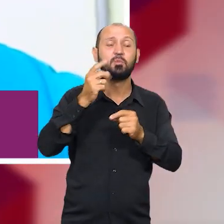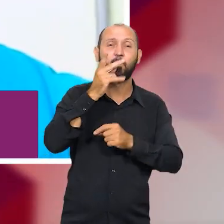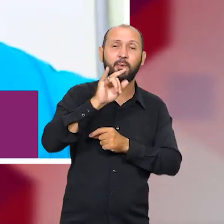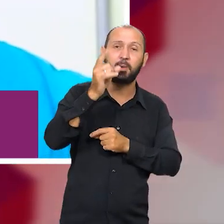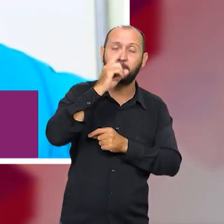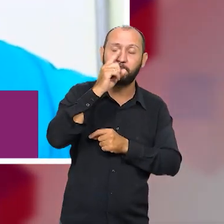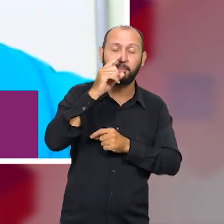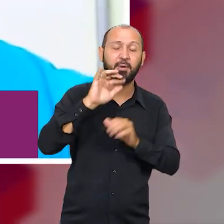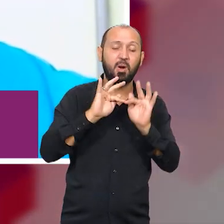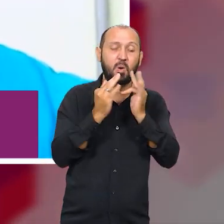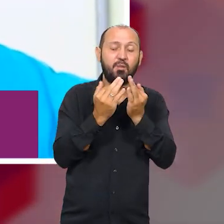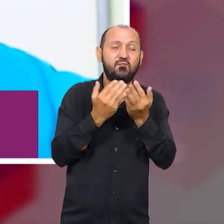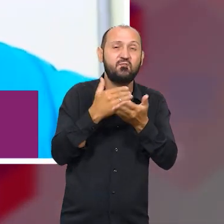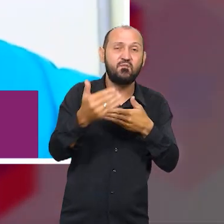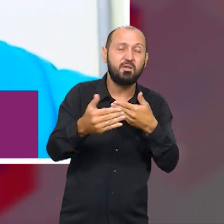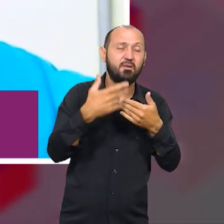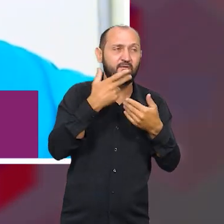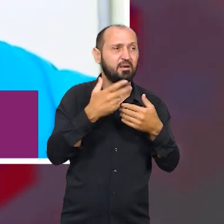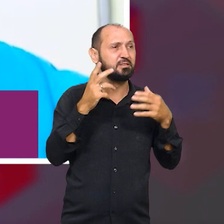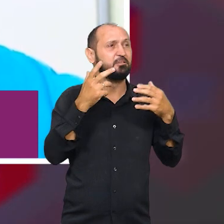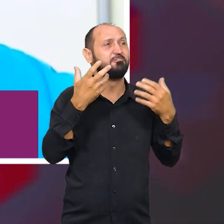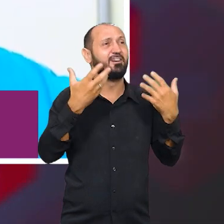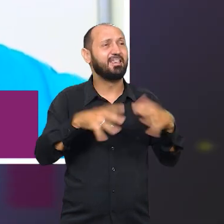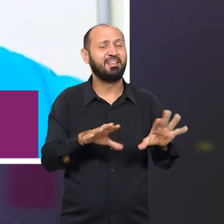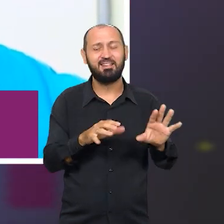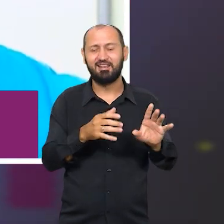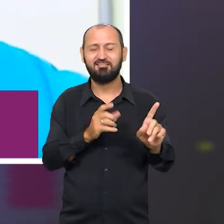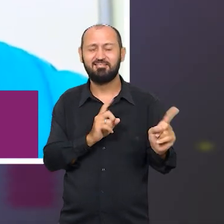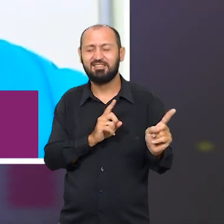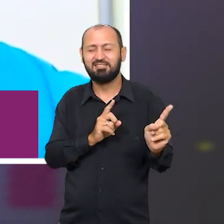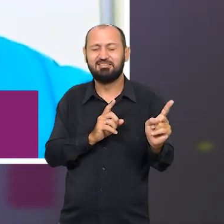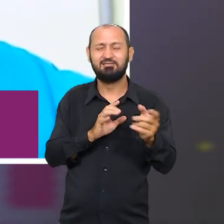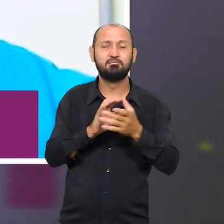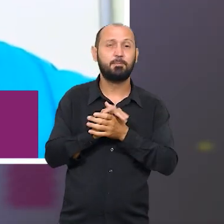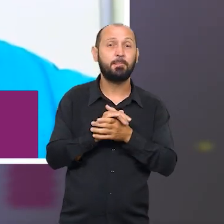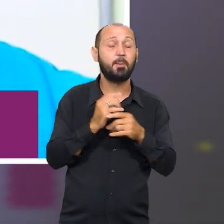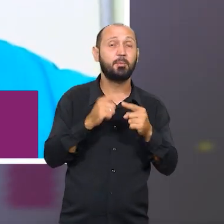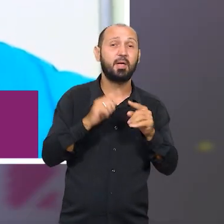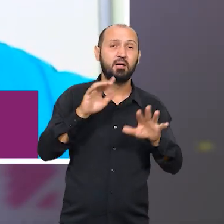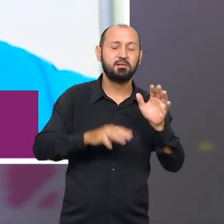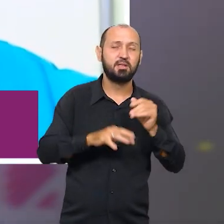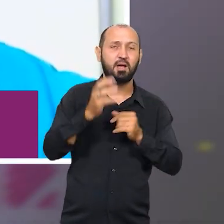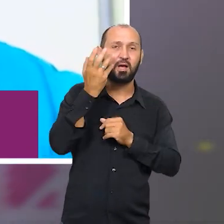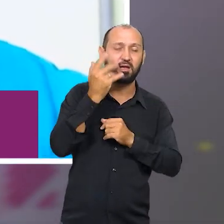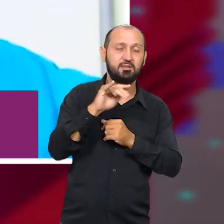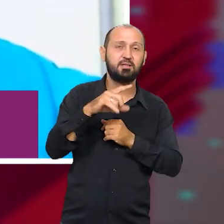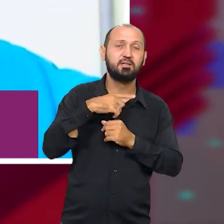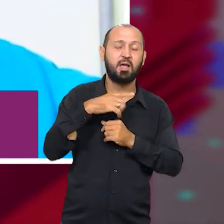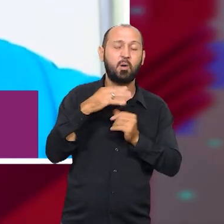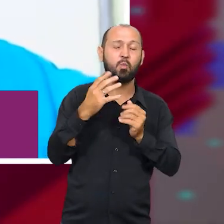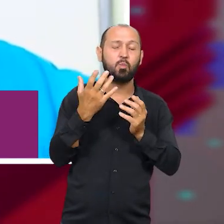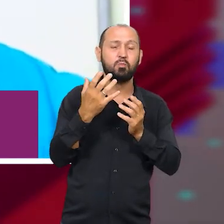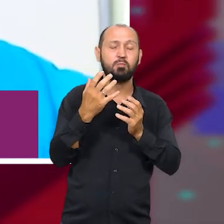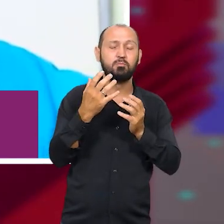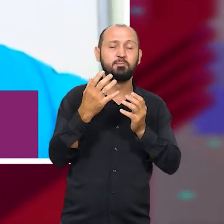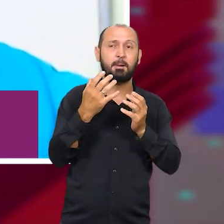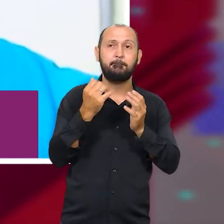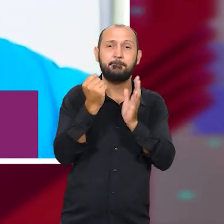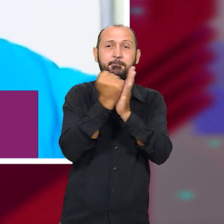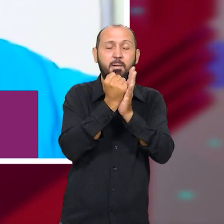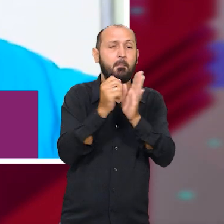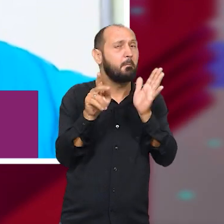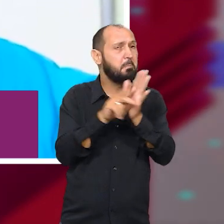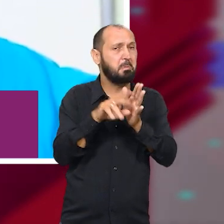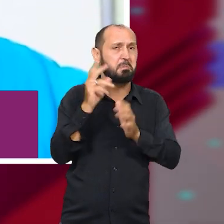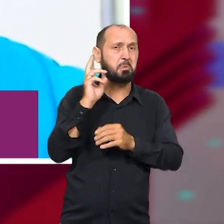acredito que muitos pais entrem nesse estado de negação, porque talvez a criança apresente alguns sinais que, para a gente,